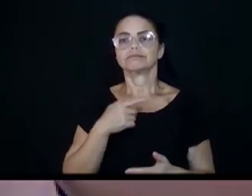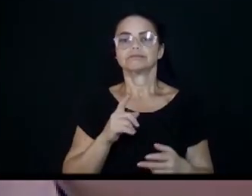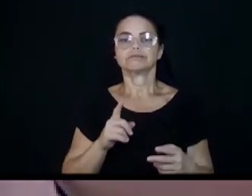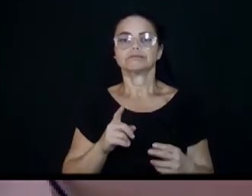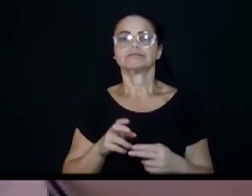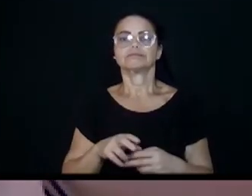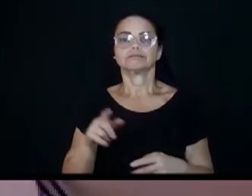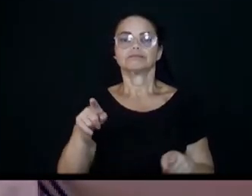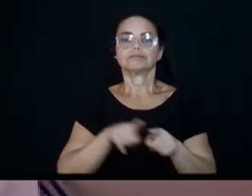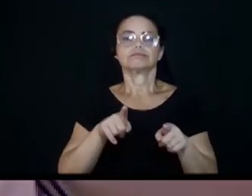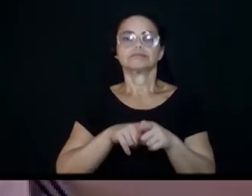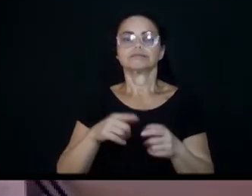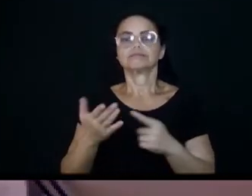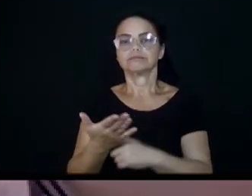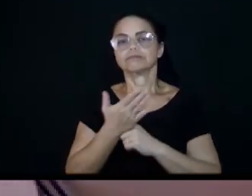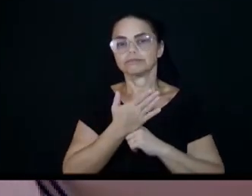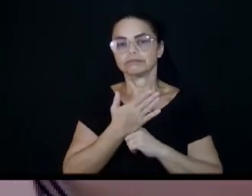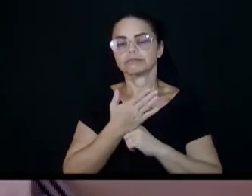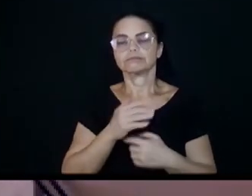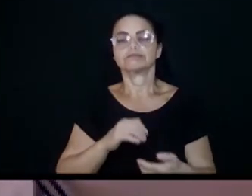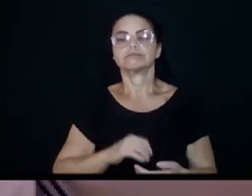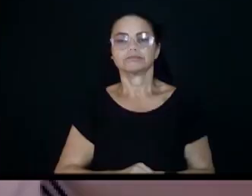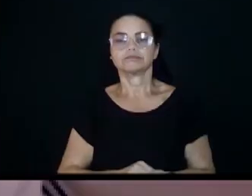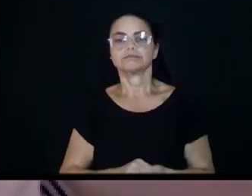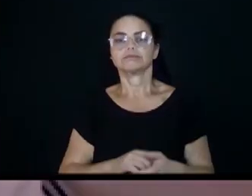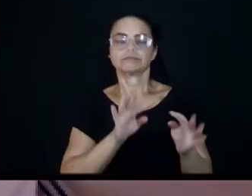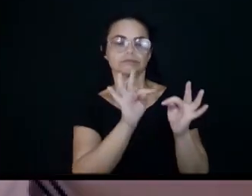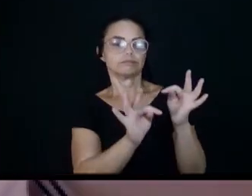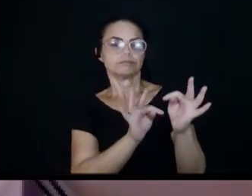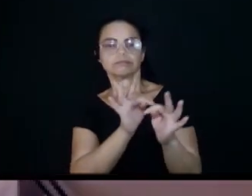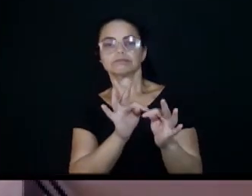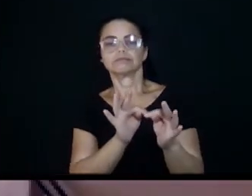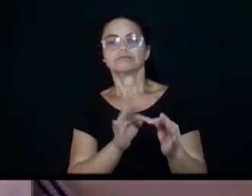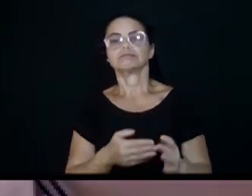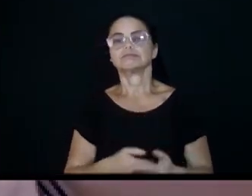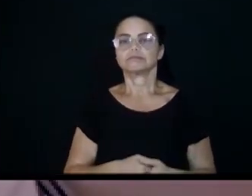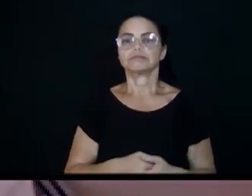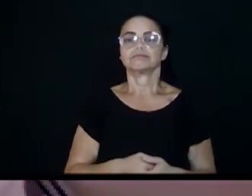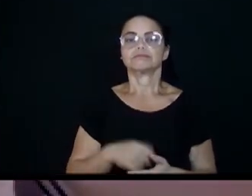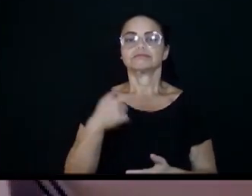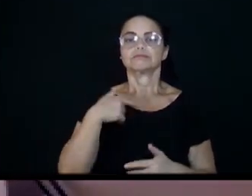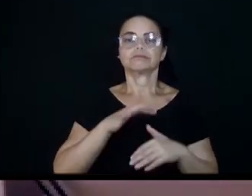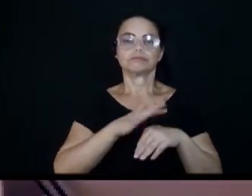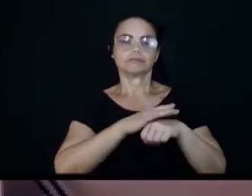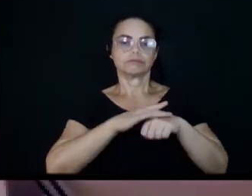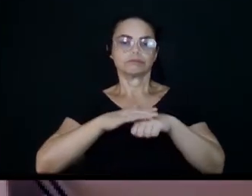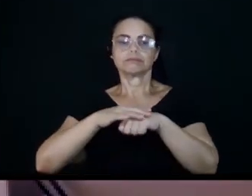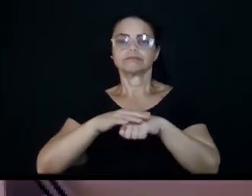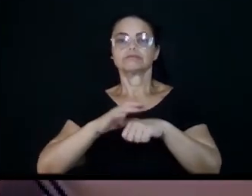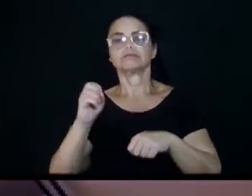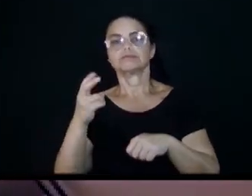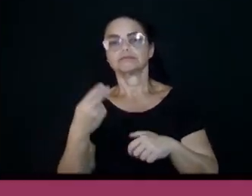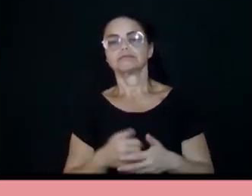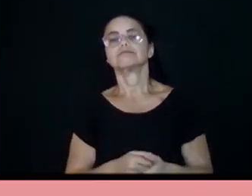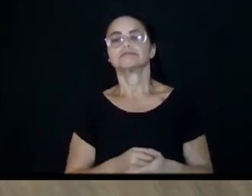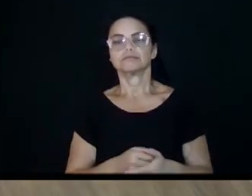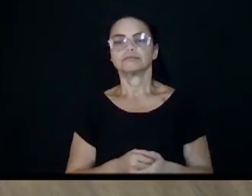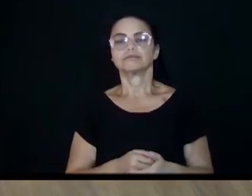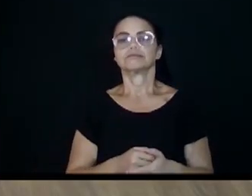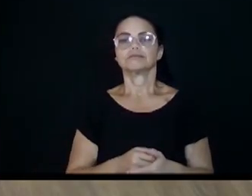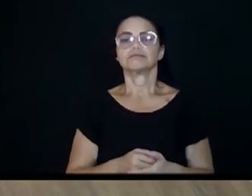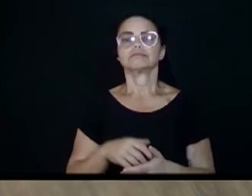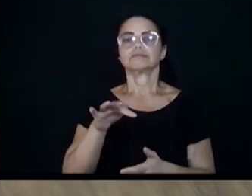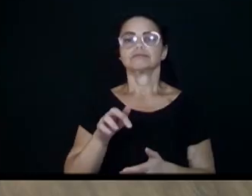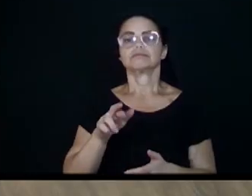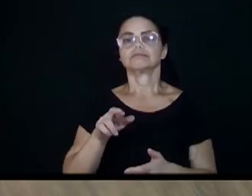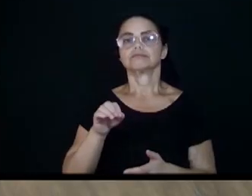ajudar a tratar, a esclarecer sobre essas doenças, ou essa doença, no caso da fibromialgia. Perfeito,